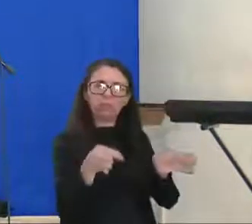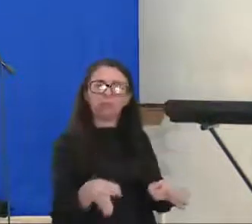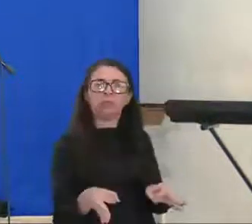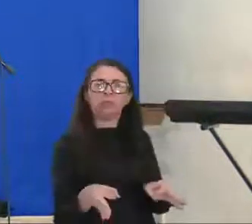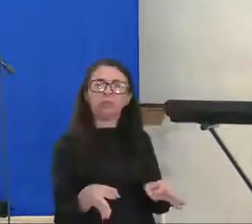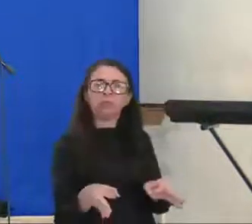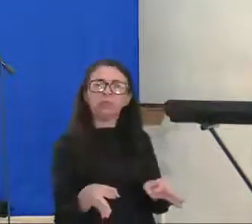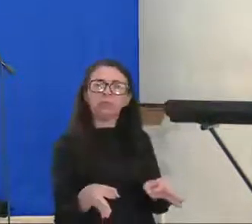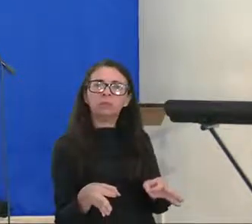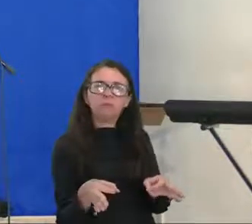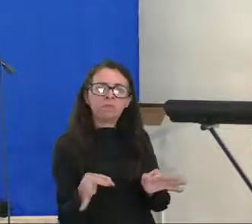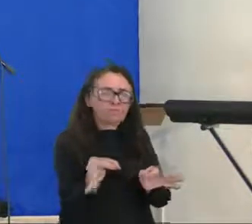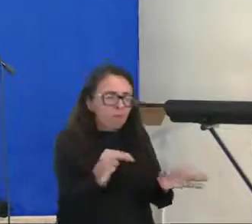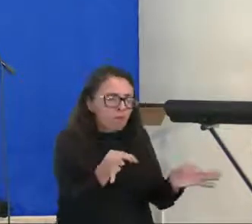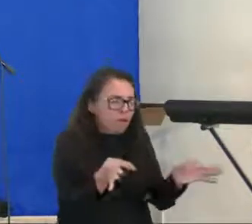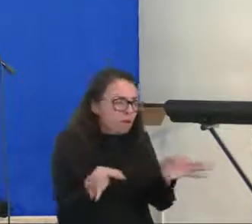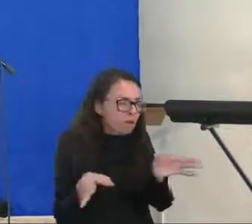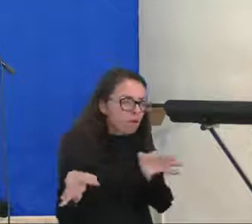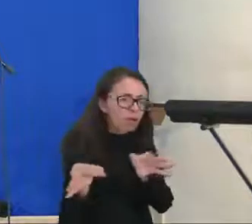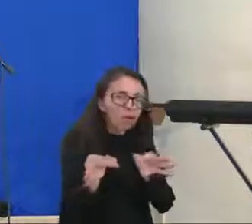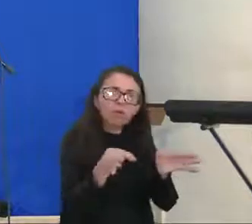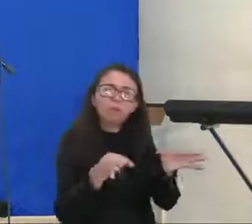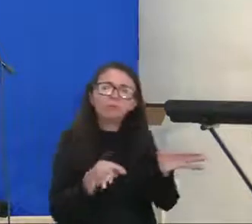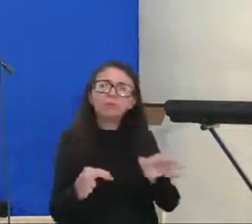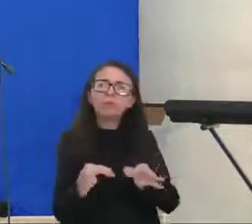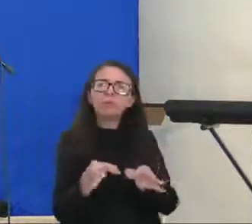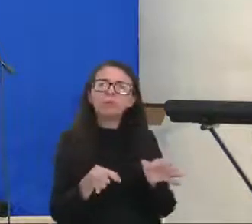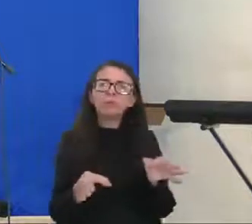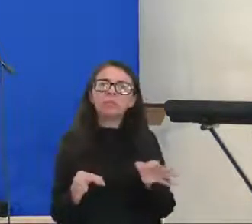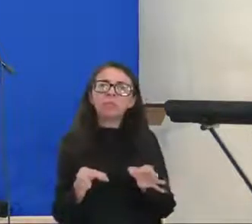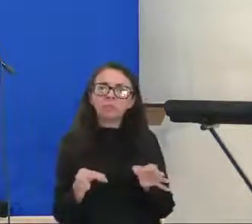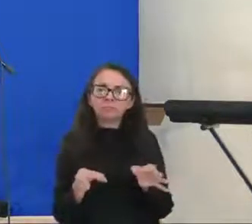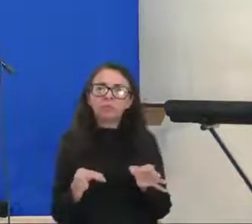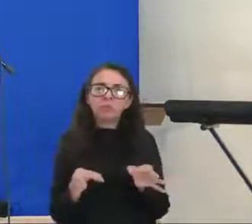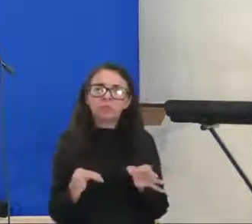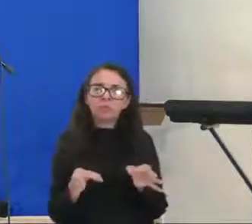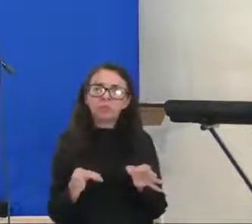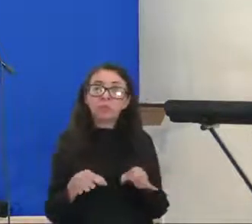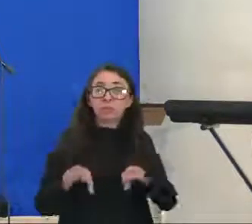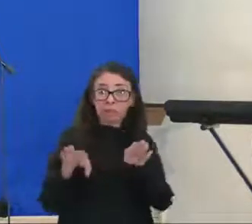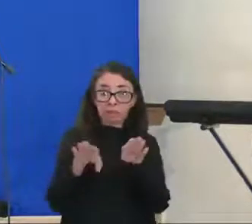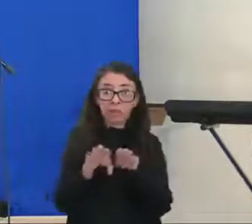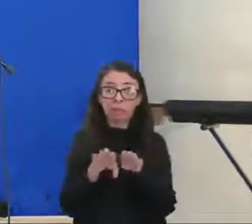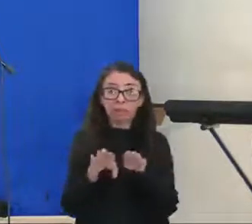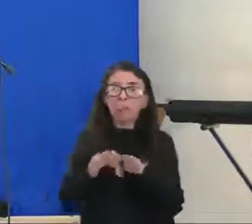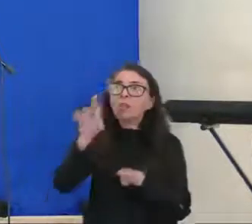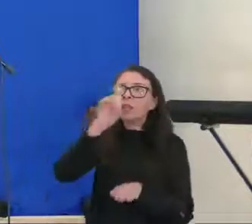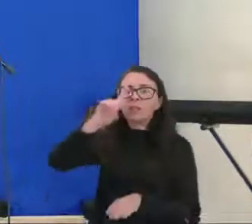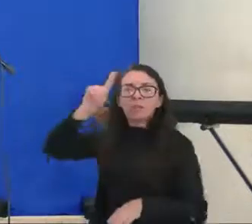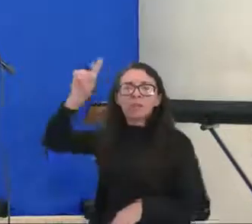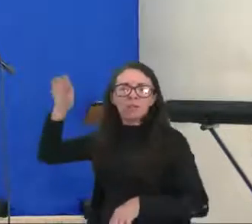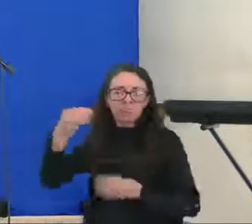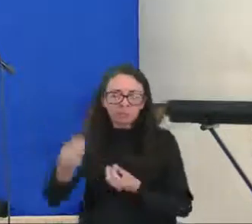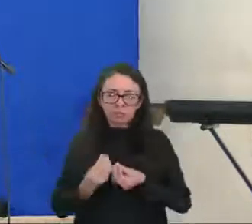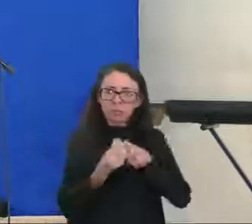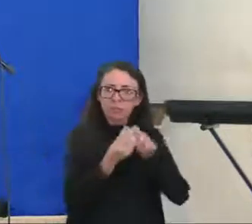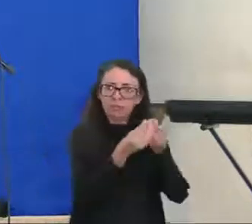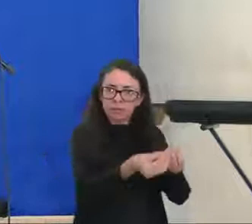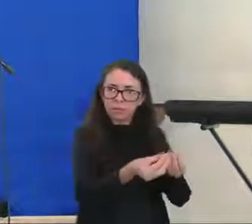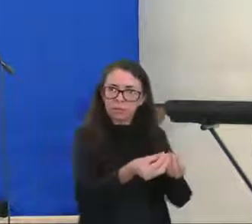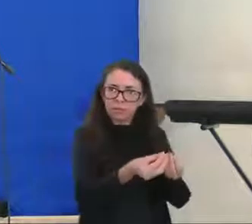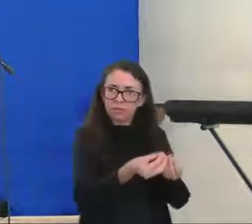Aholiabe, e tenho dado sabedoria ao coração de todos os homens hábeis, para fazerem